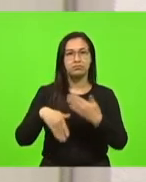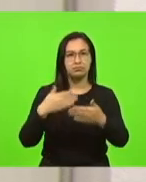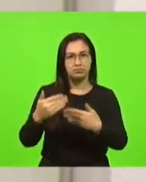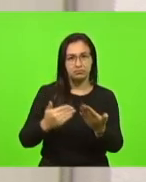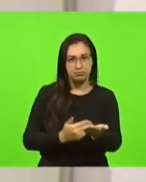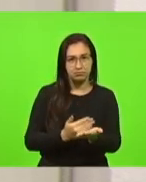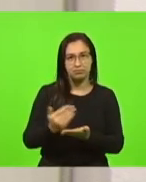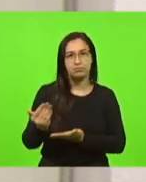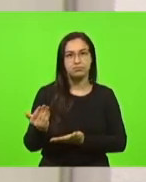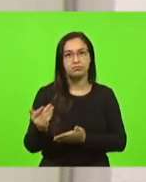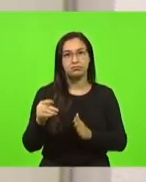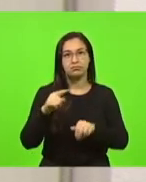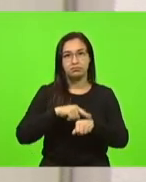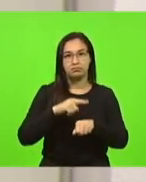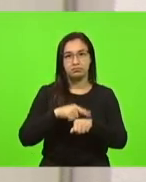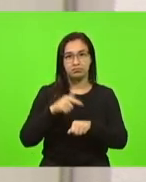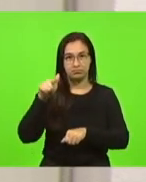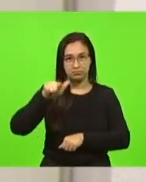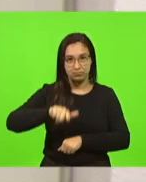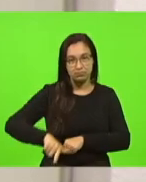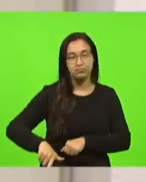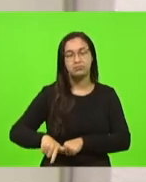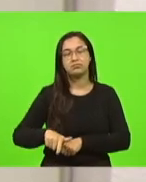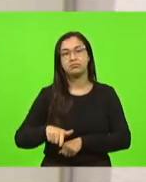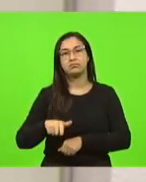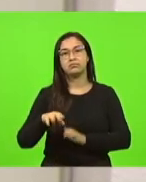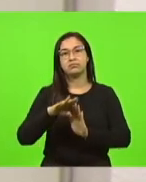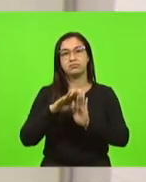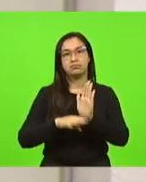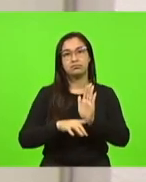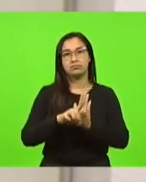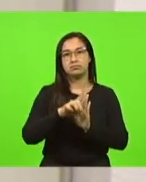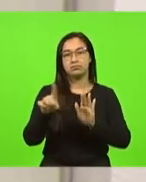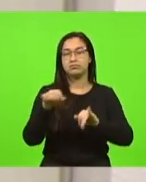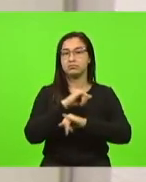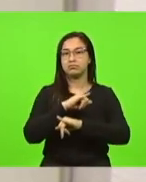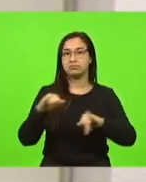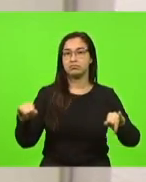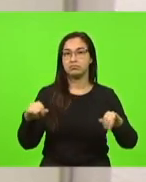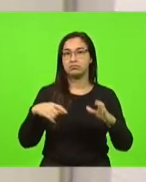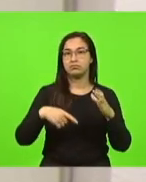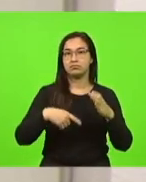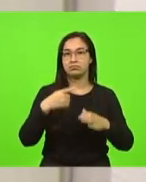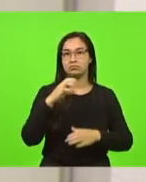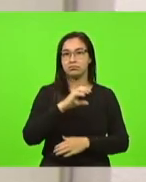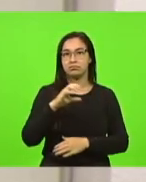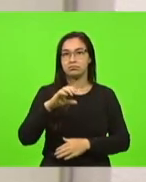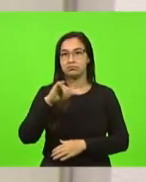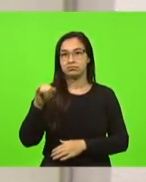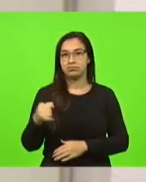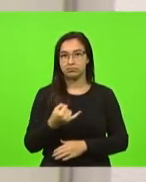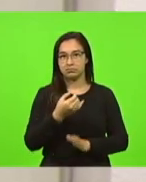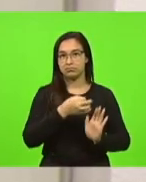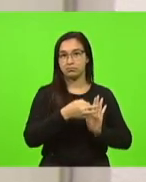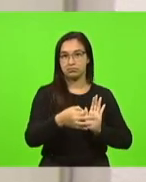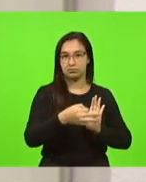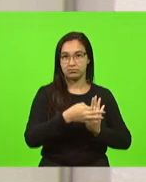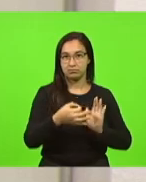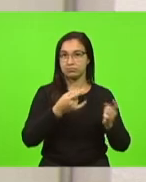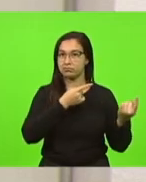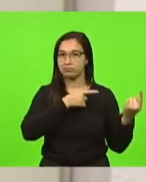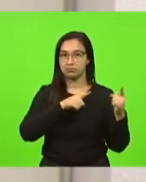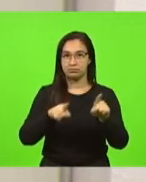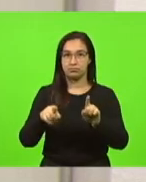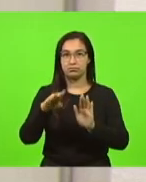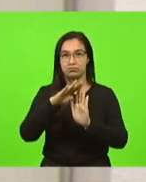no próximo horário. Ordem do dia, o senhor presidente comunicou que a Comissão de Constituição e Justiça apresentou parecer contrário